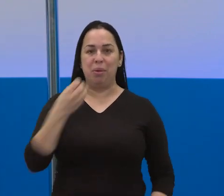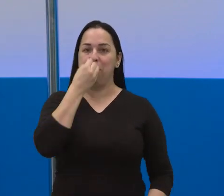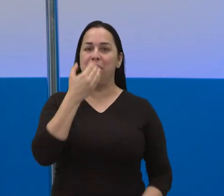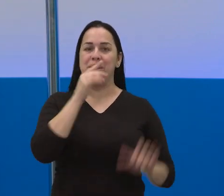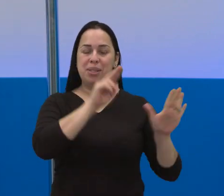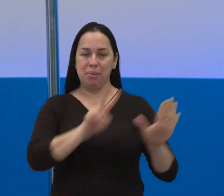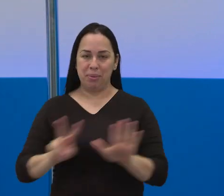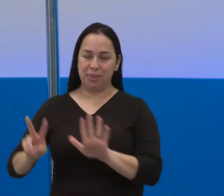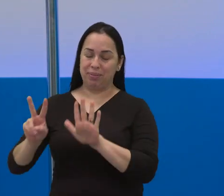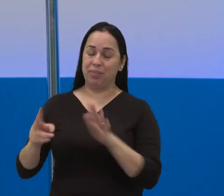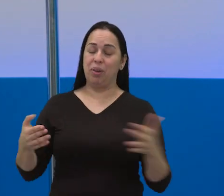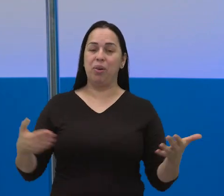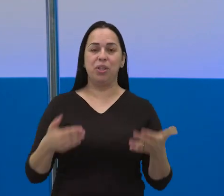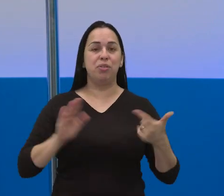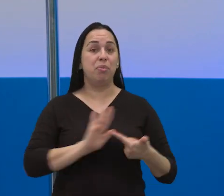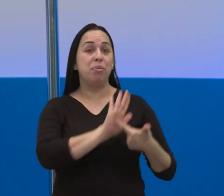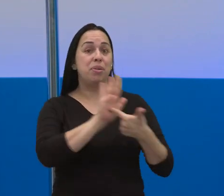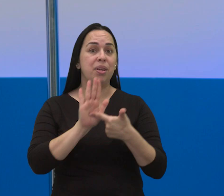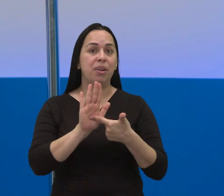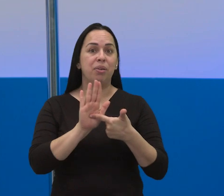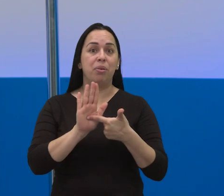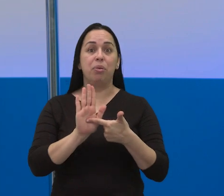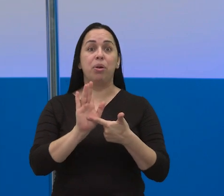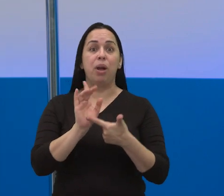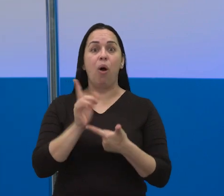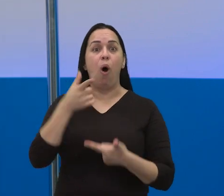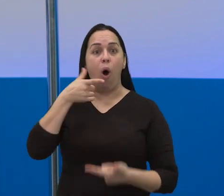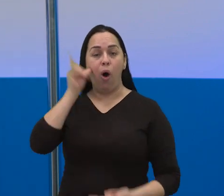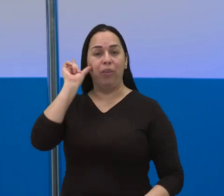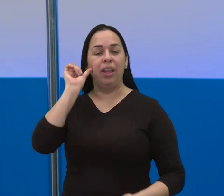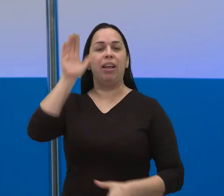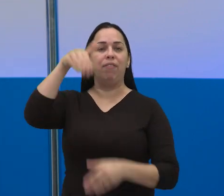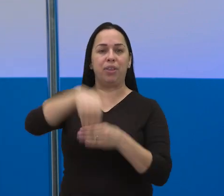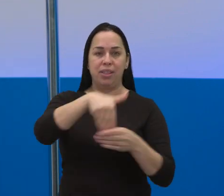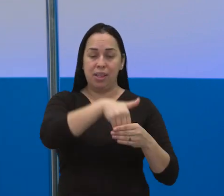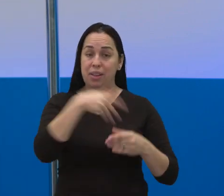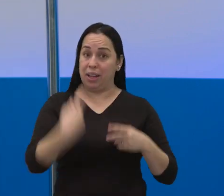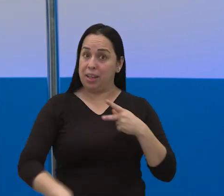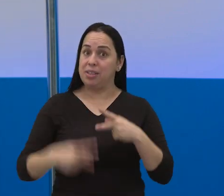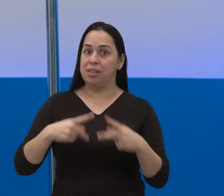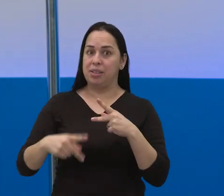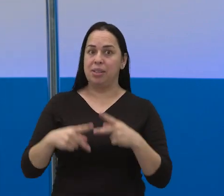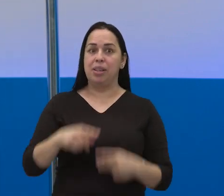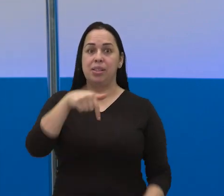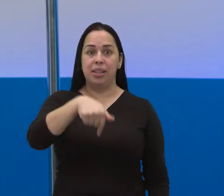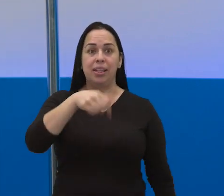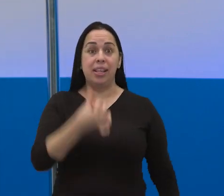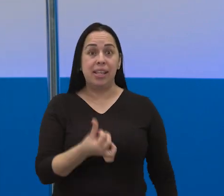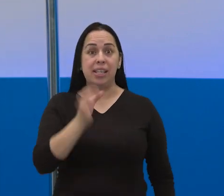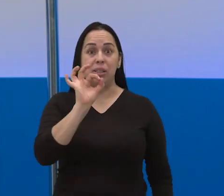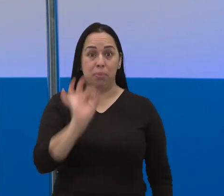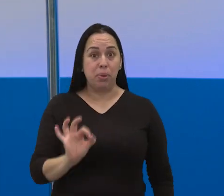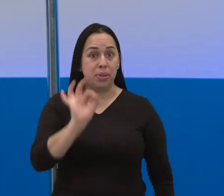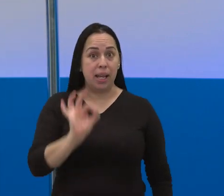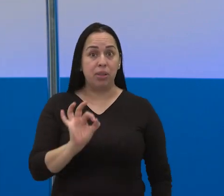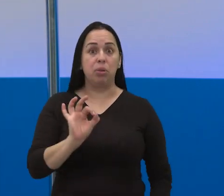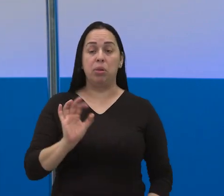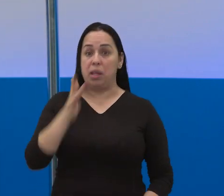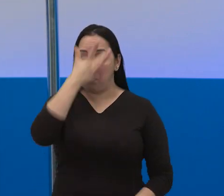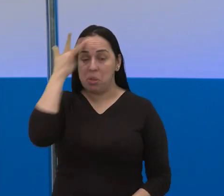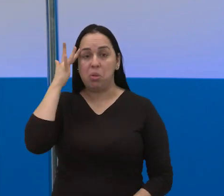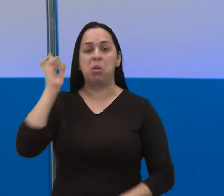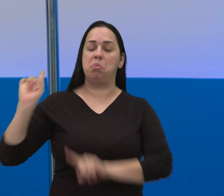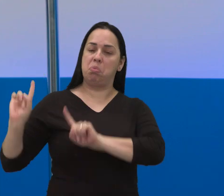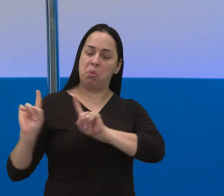ótima semana para você. Hoje vamos mostrar como foi o dia de votação aqui em São José. 76% dos eleitores da